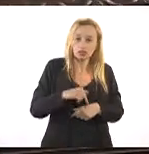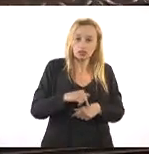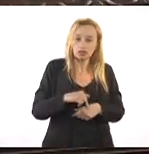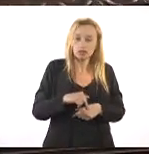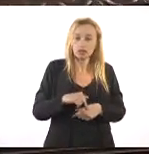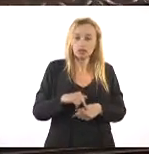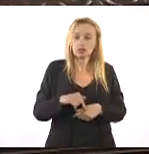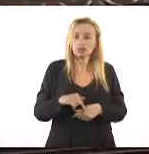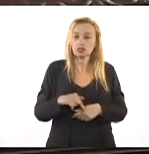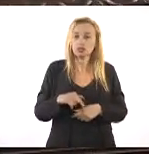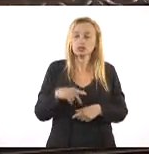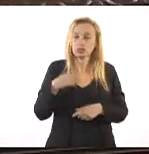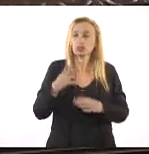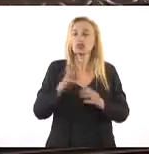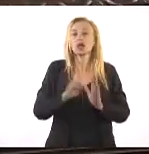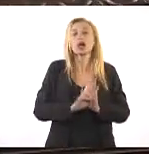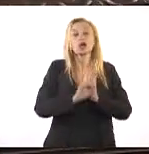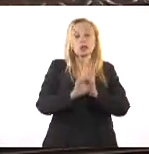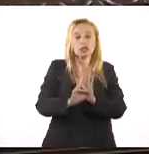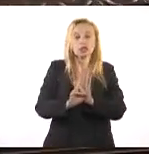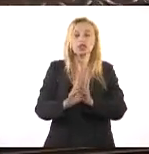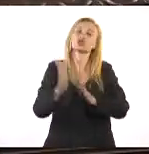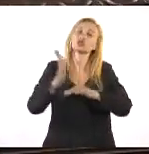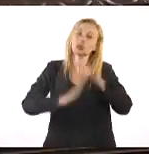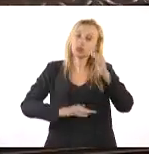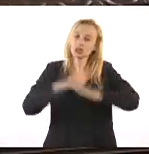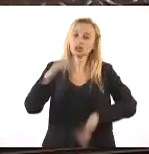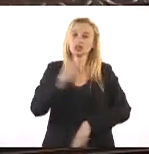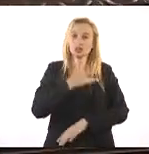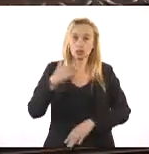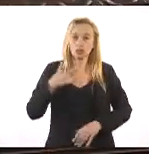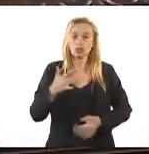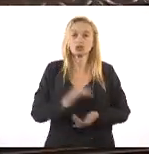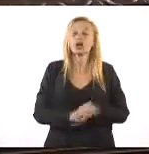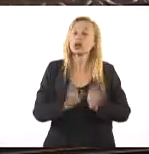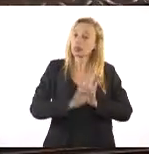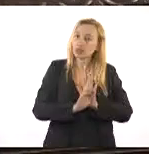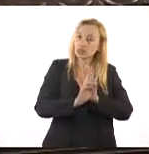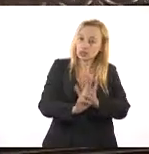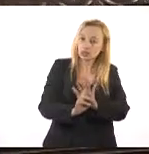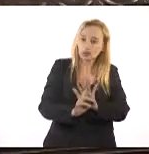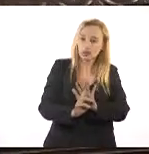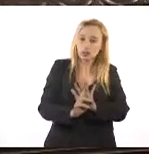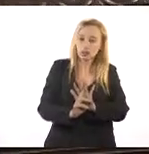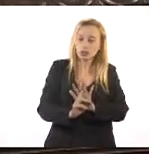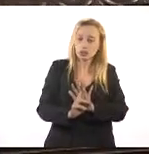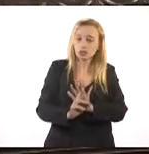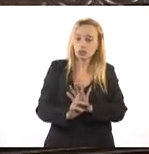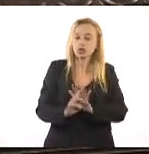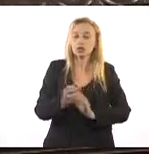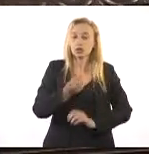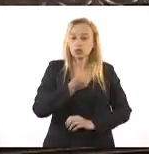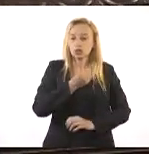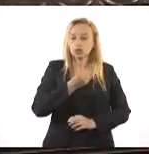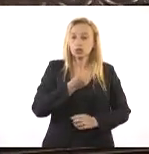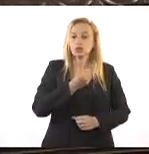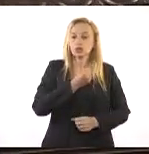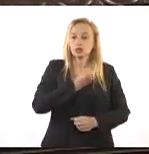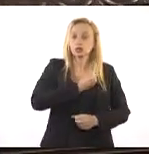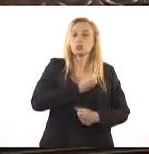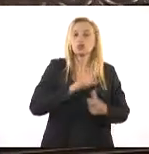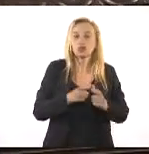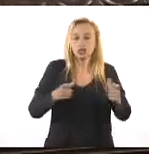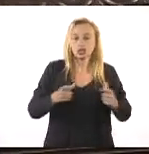fala representando os profissionais de saúde, representando a maior categoria da área da